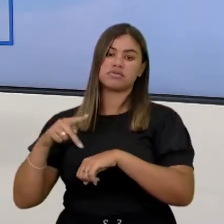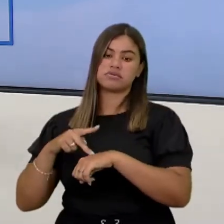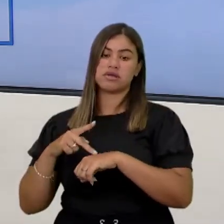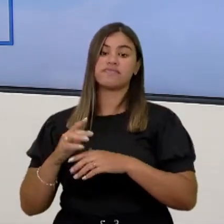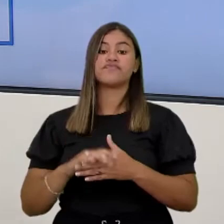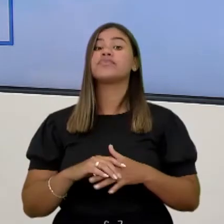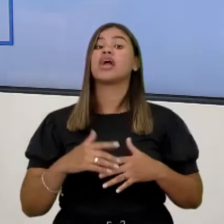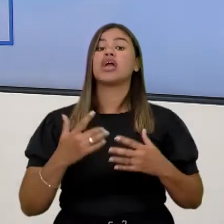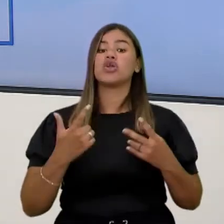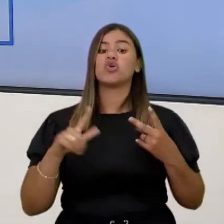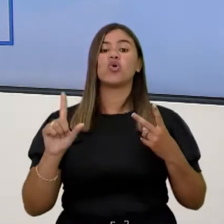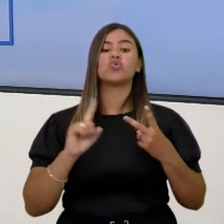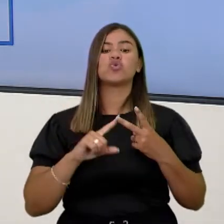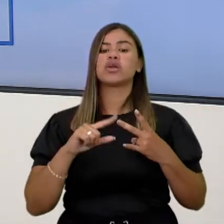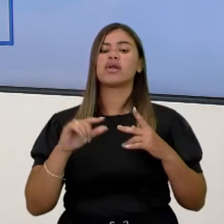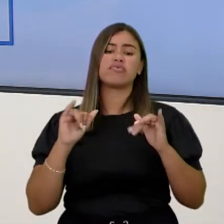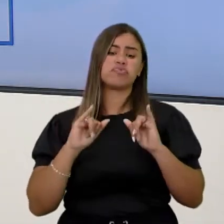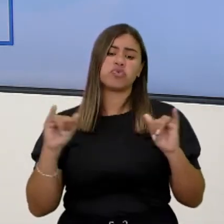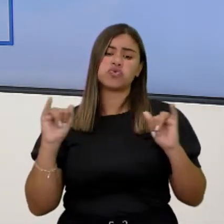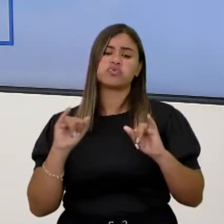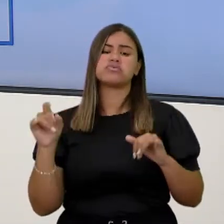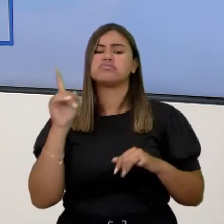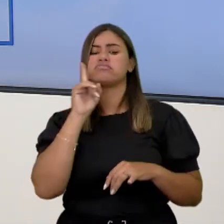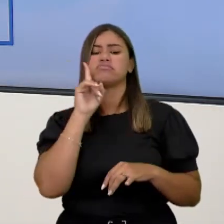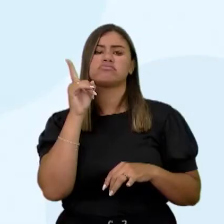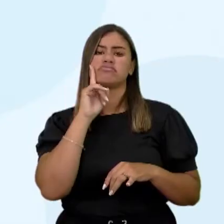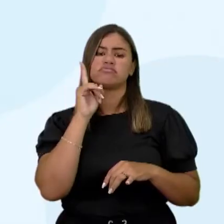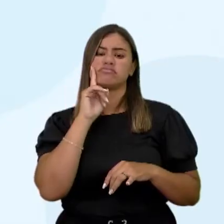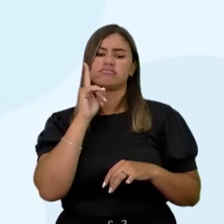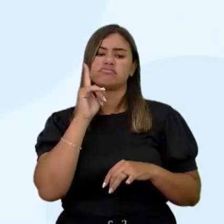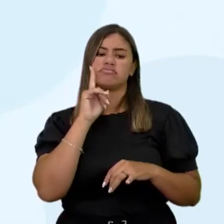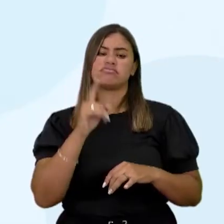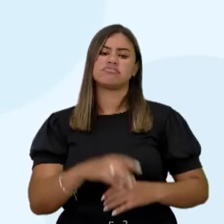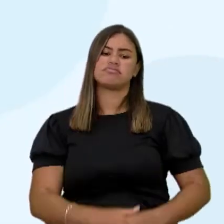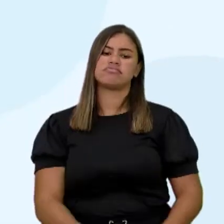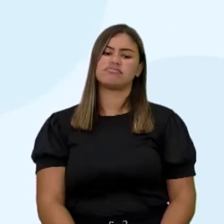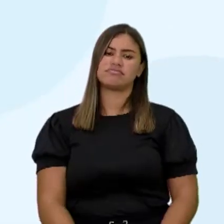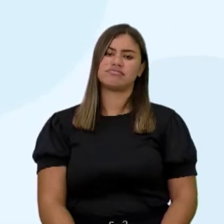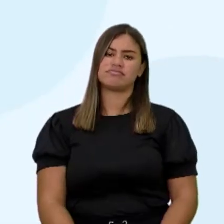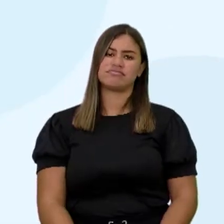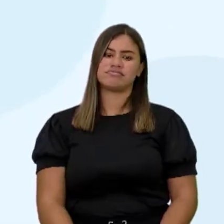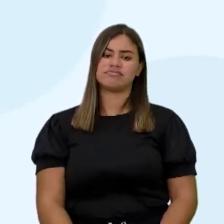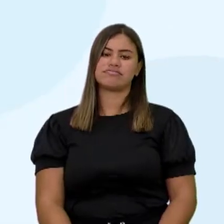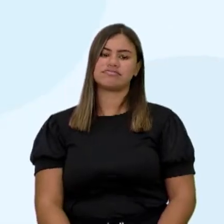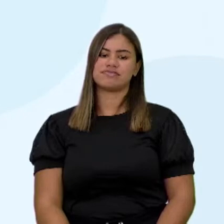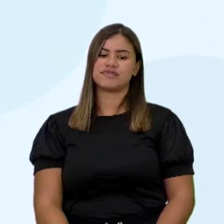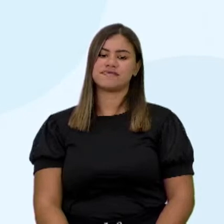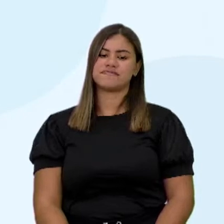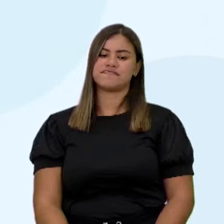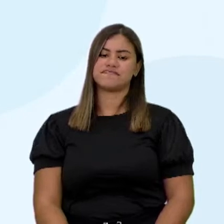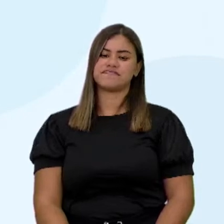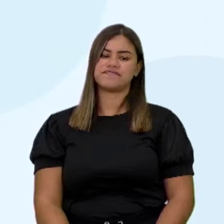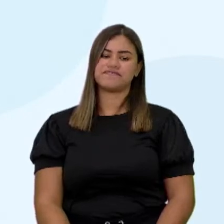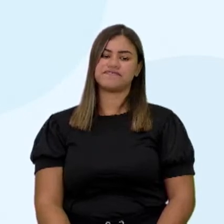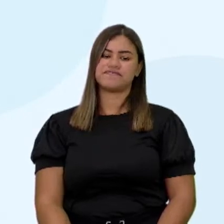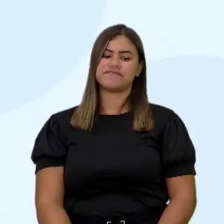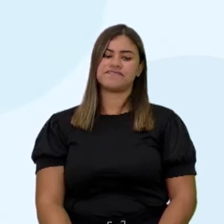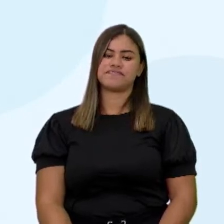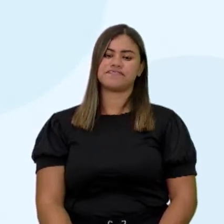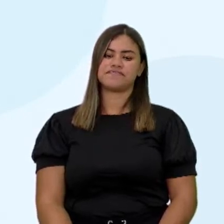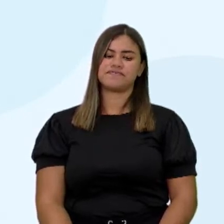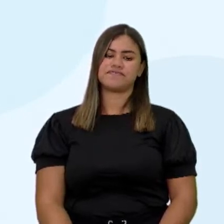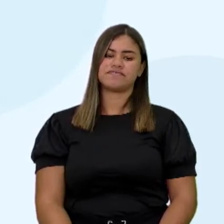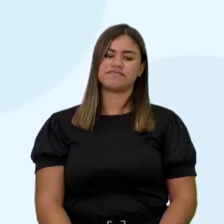do cotidiano. Vou colocar assim. Notícia... Mas tragédias, na verdade, né? Notícias...